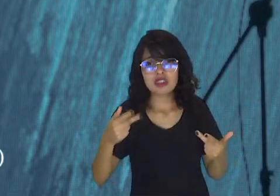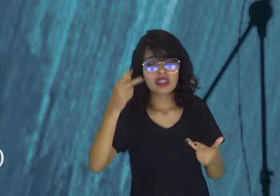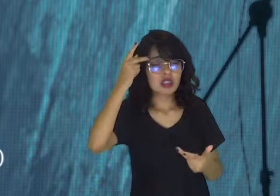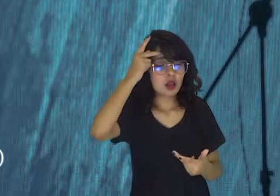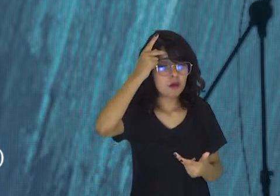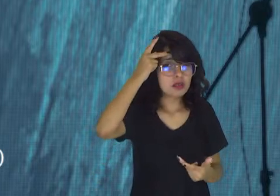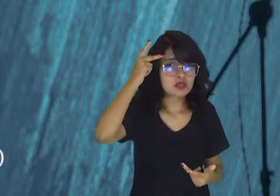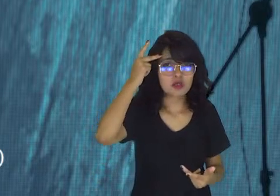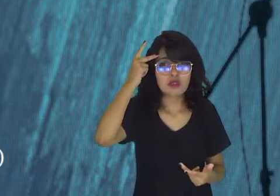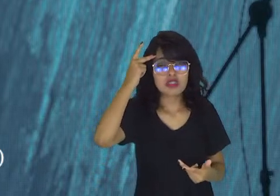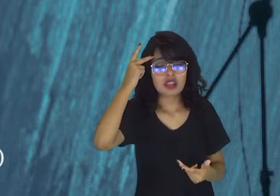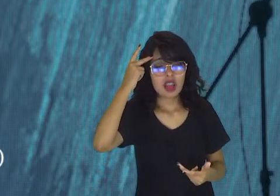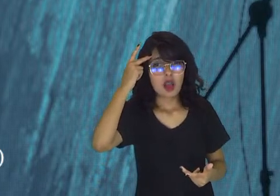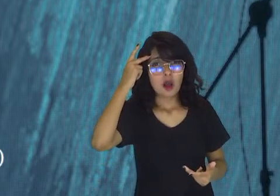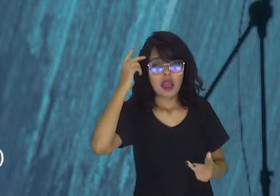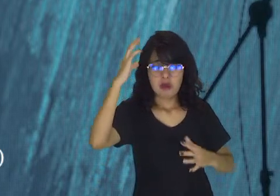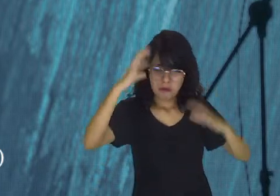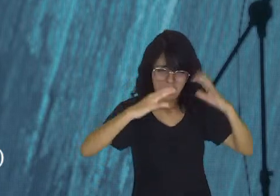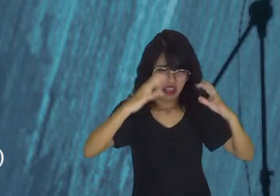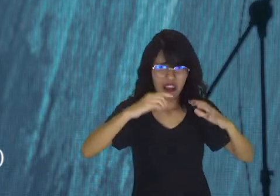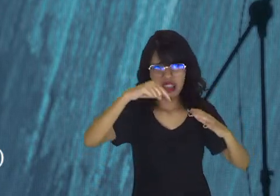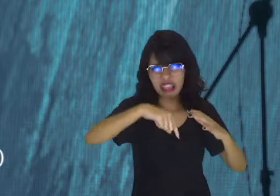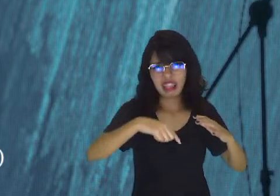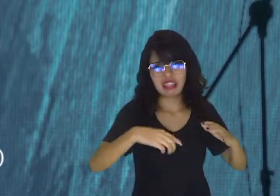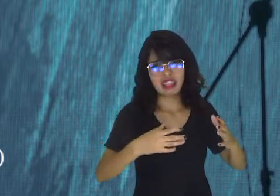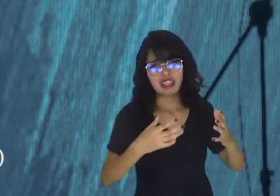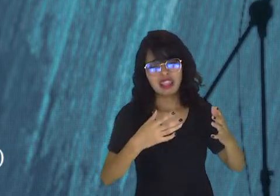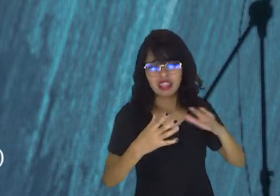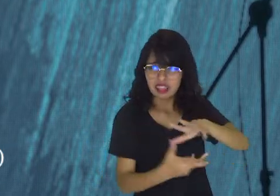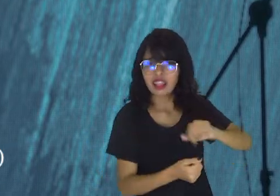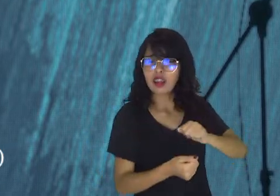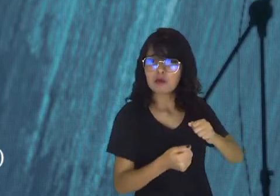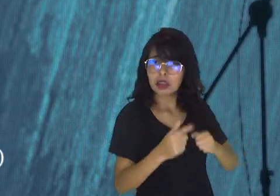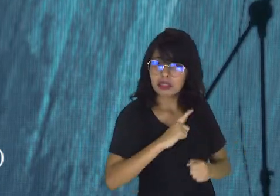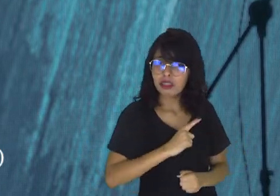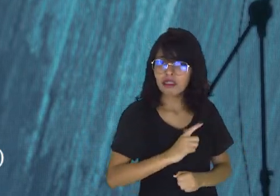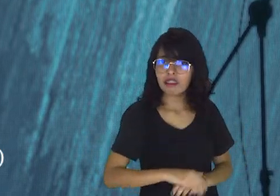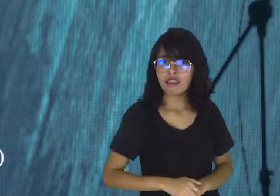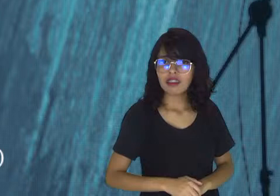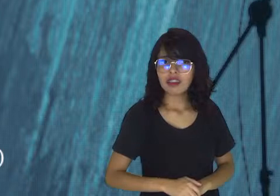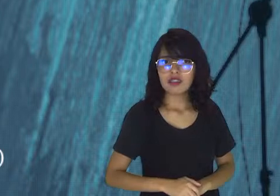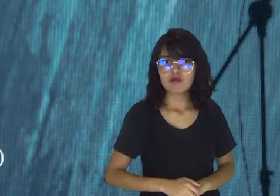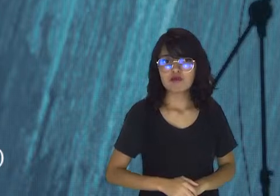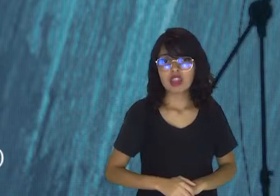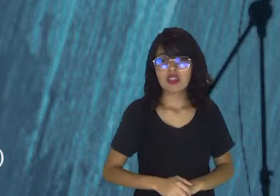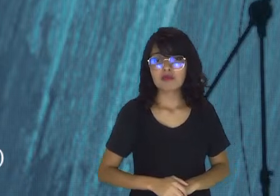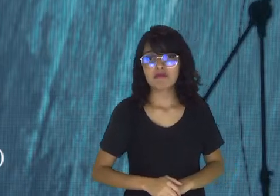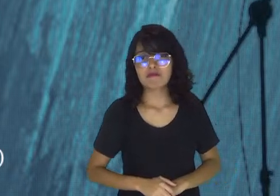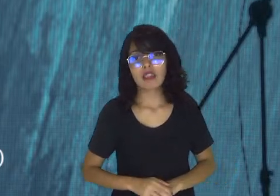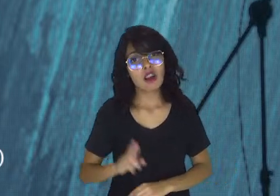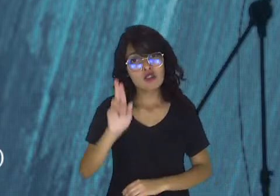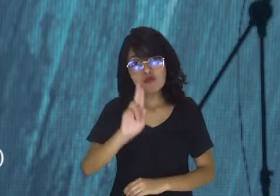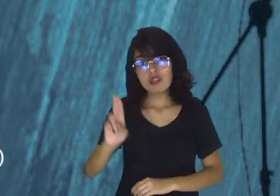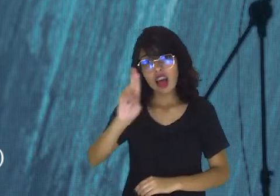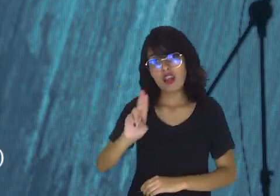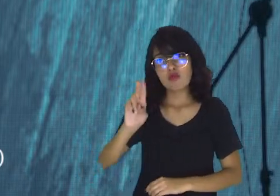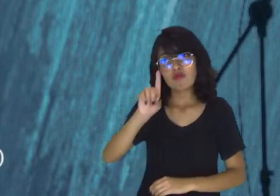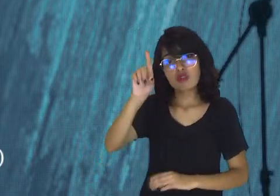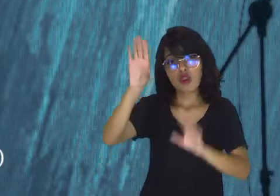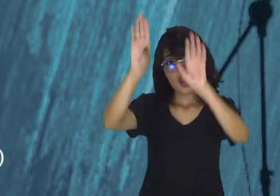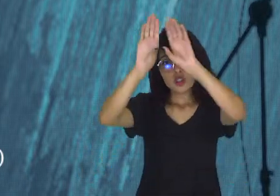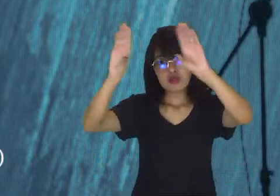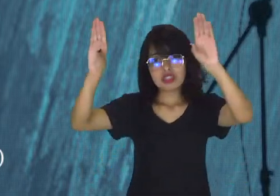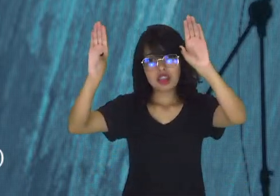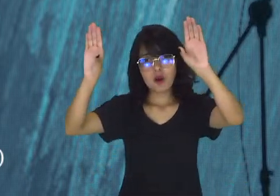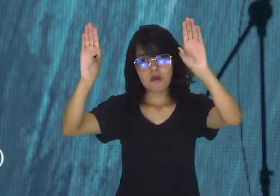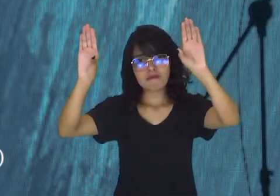vai sobrar tanto, que vai ser usado para colocar no muro e na rua. Você vai pisar em cima e vai andar, porque